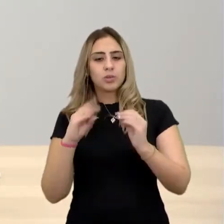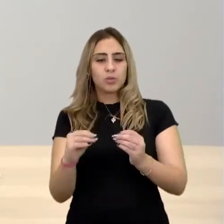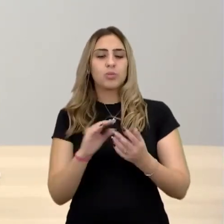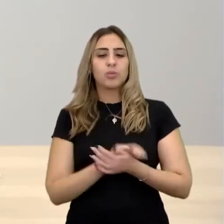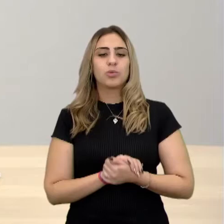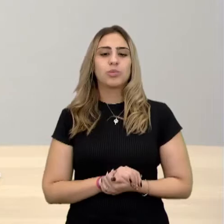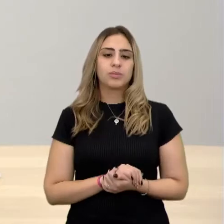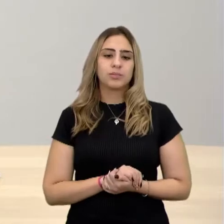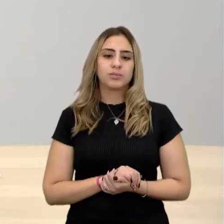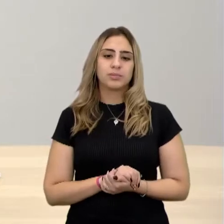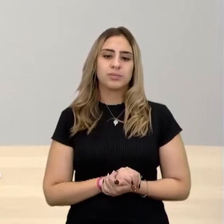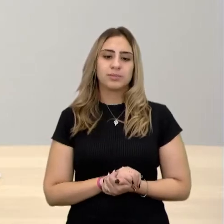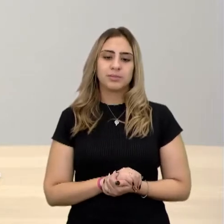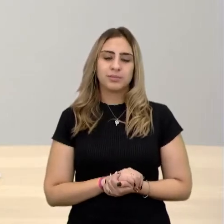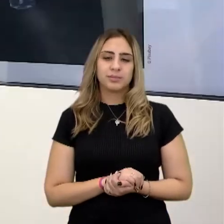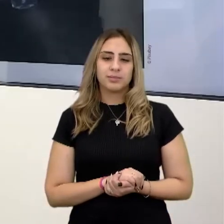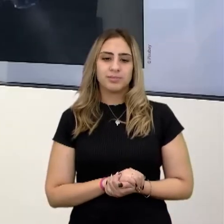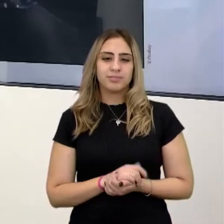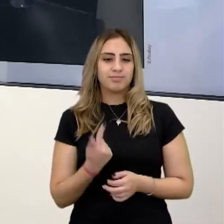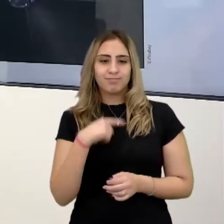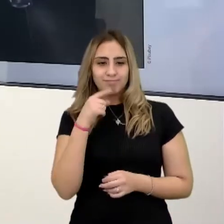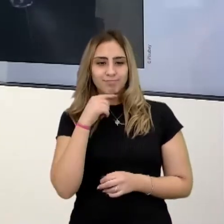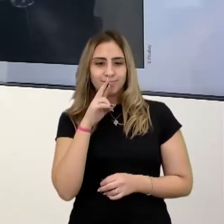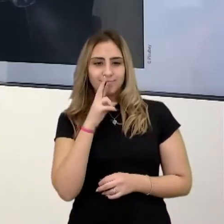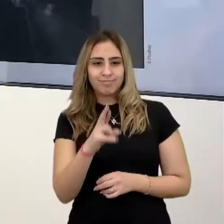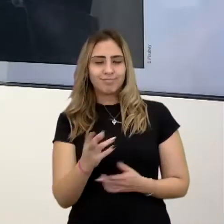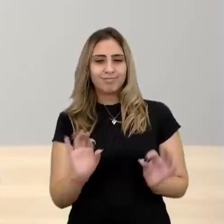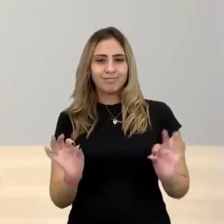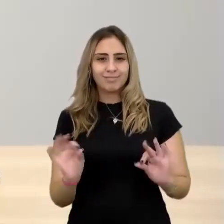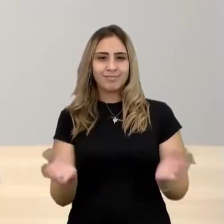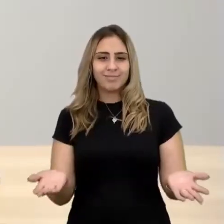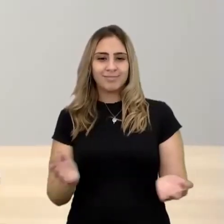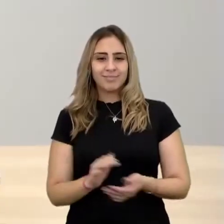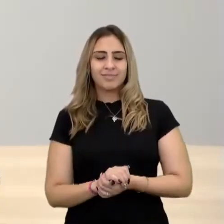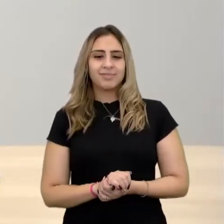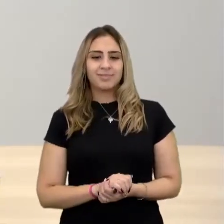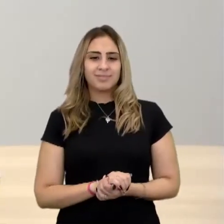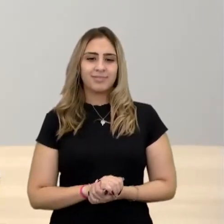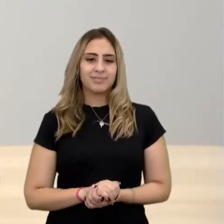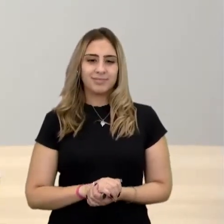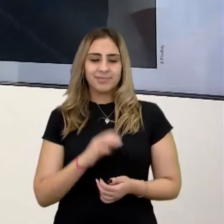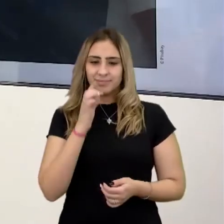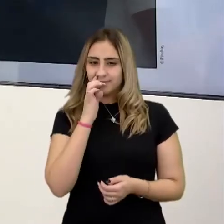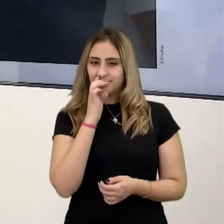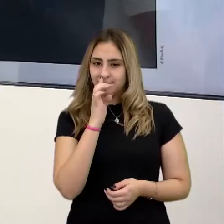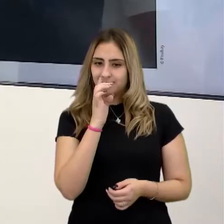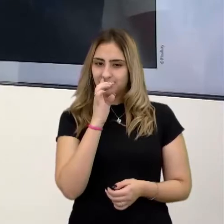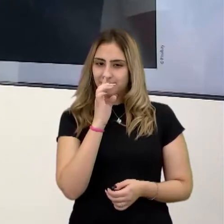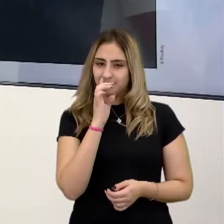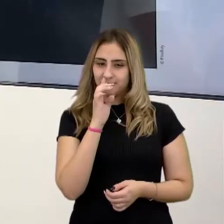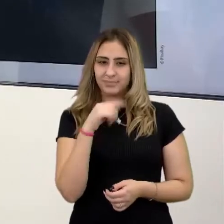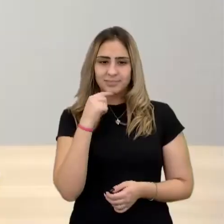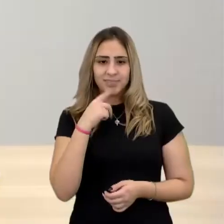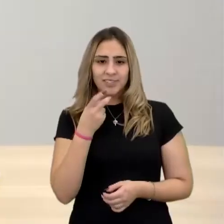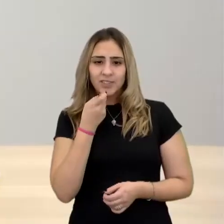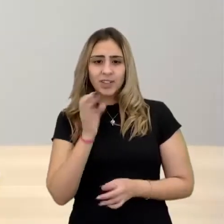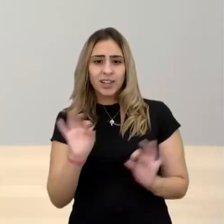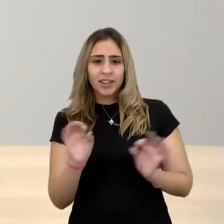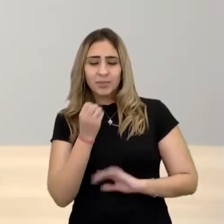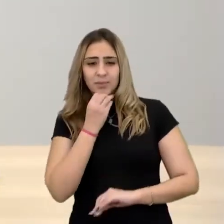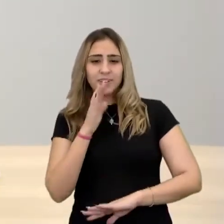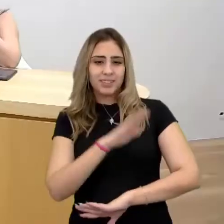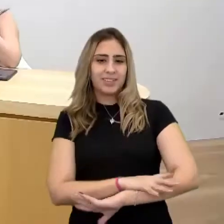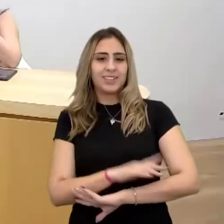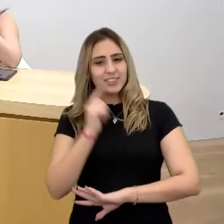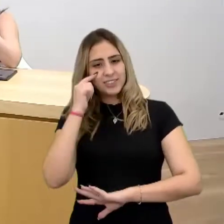Quer dizer, não teve interação nenhuma? Não. Não. Resumindo, não. Mas, Giba, Conclusão, ninguém falou nada. é só boa tarde. Só Mas, boa